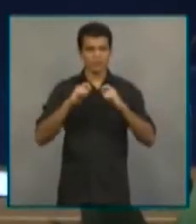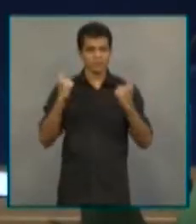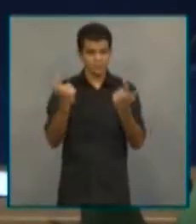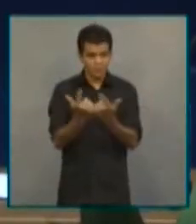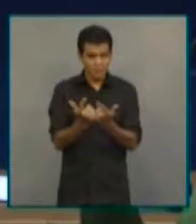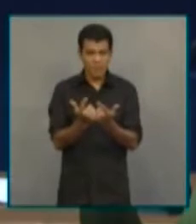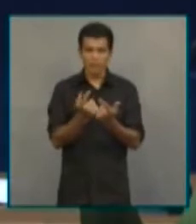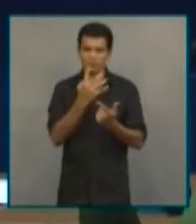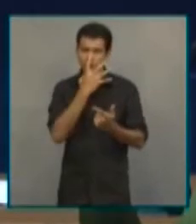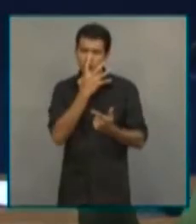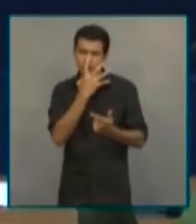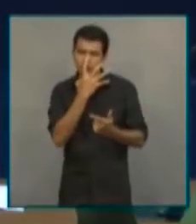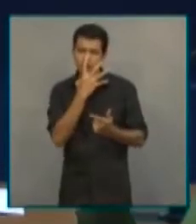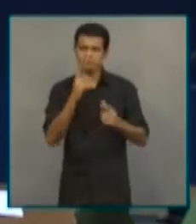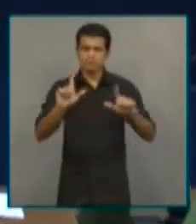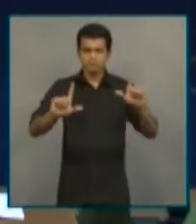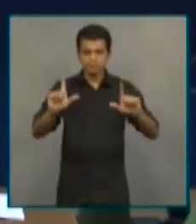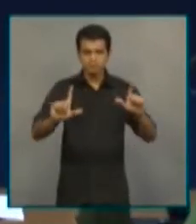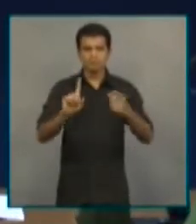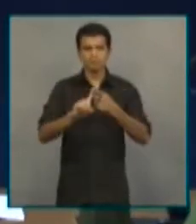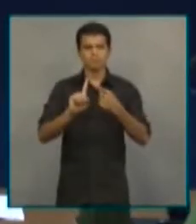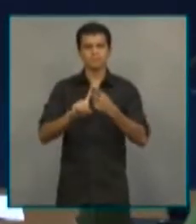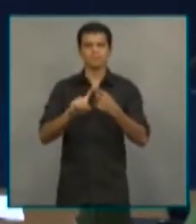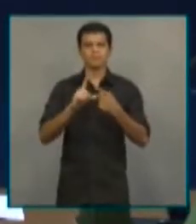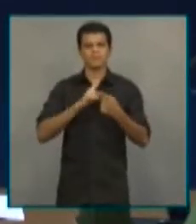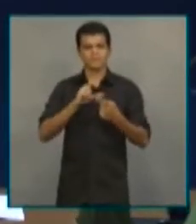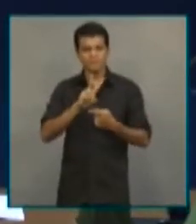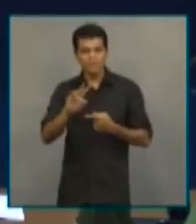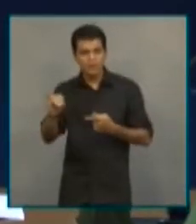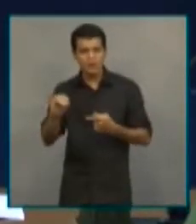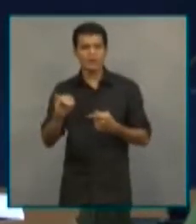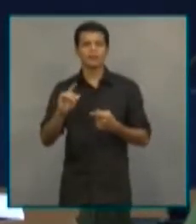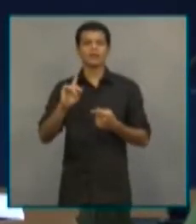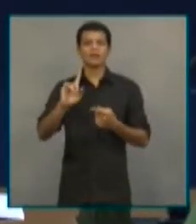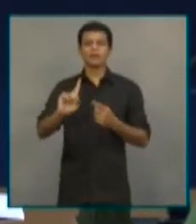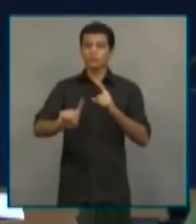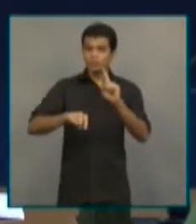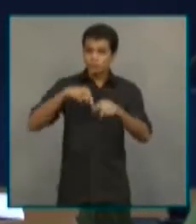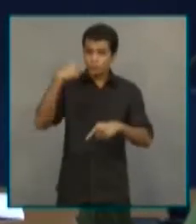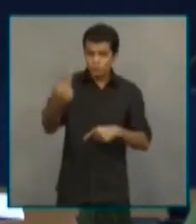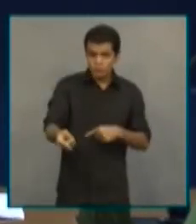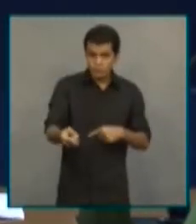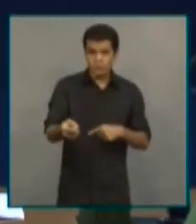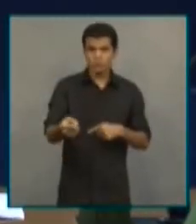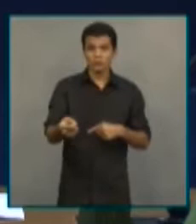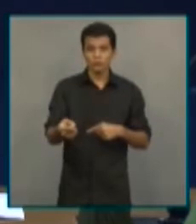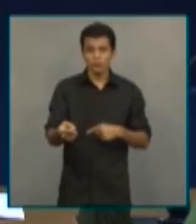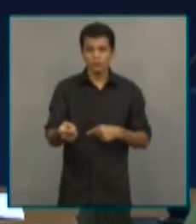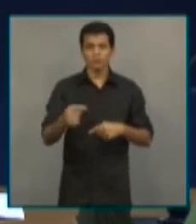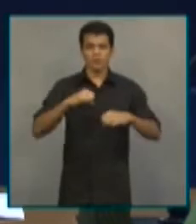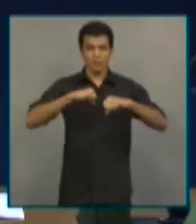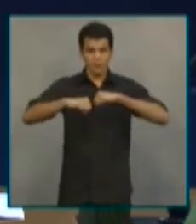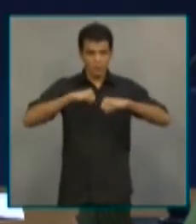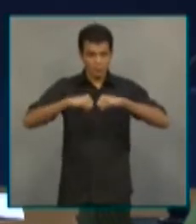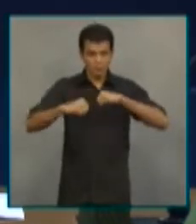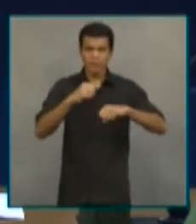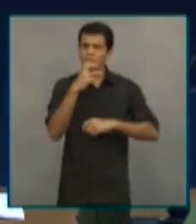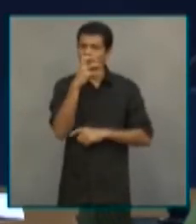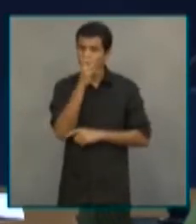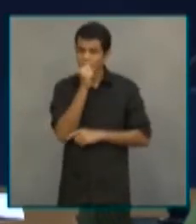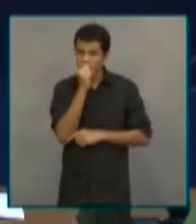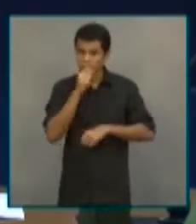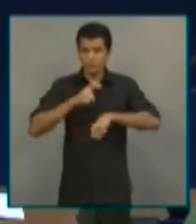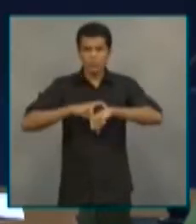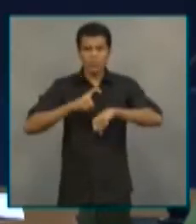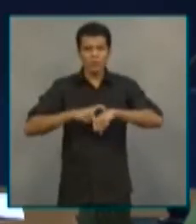E os digo que teremos a reprise também desse debate no sábado, às 16 horas,